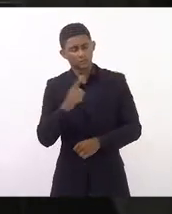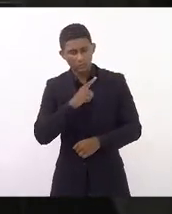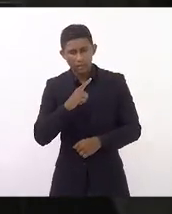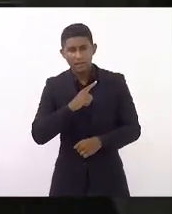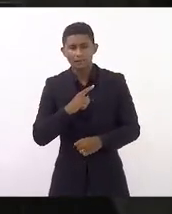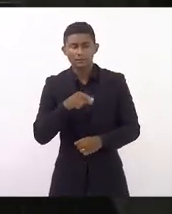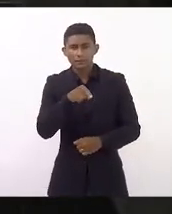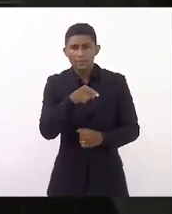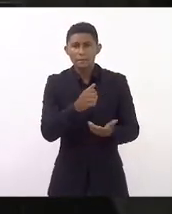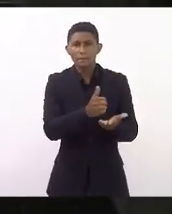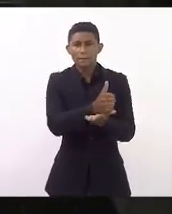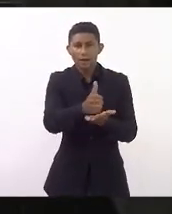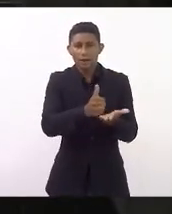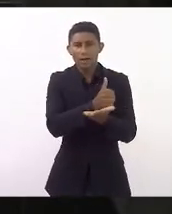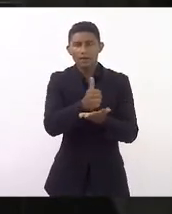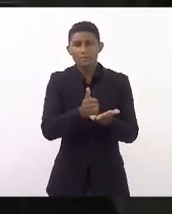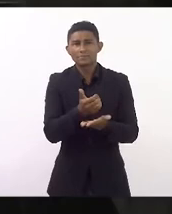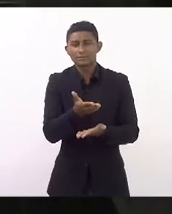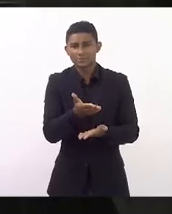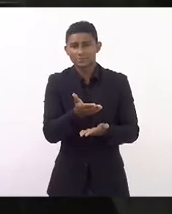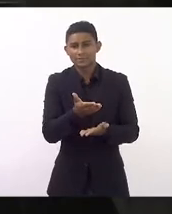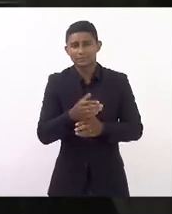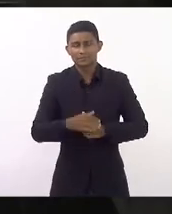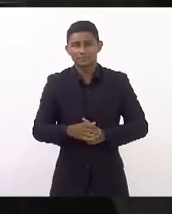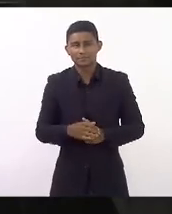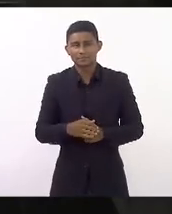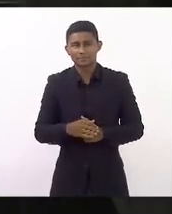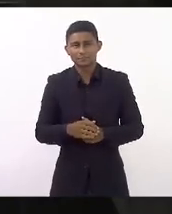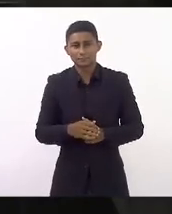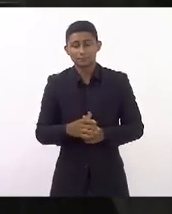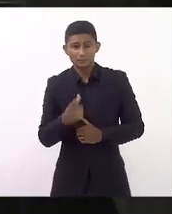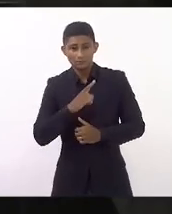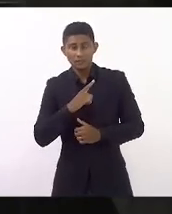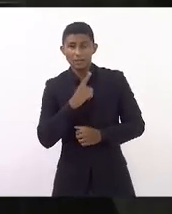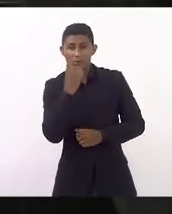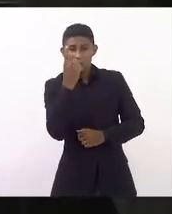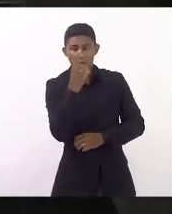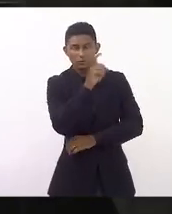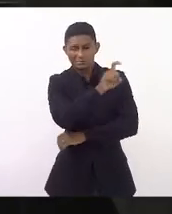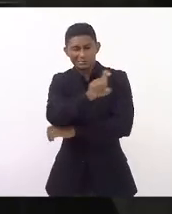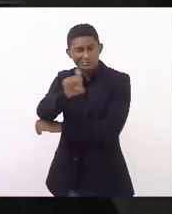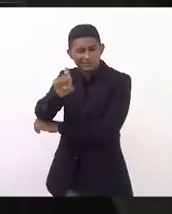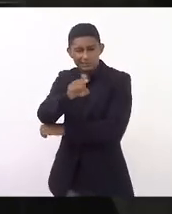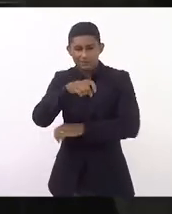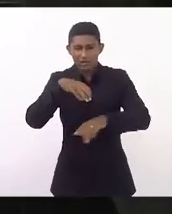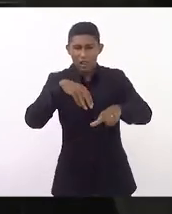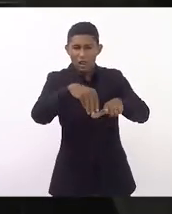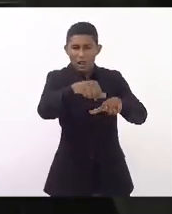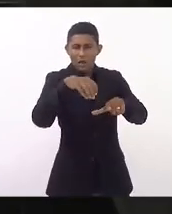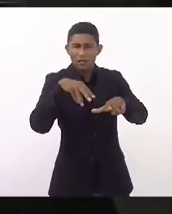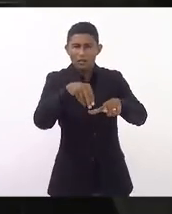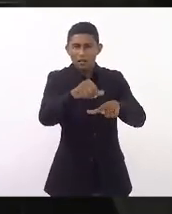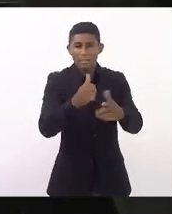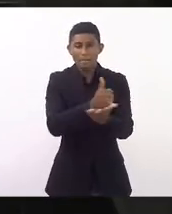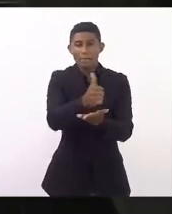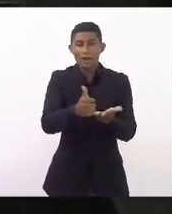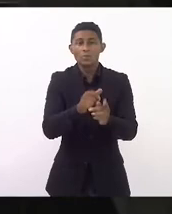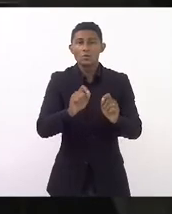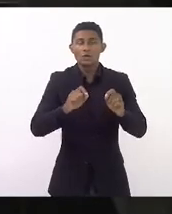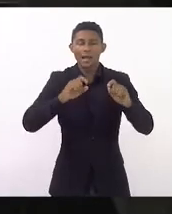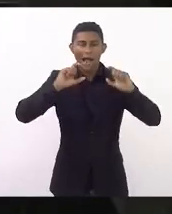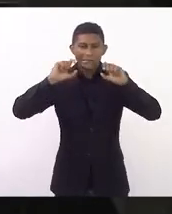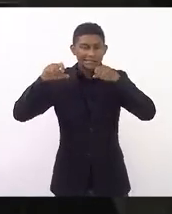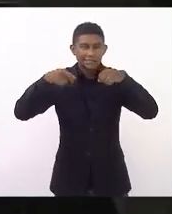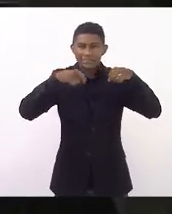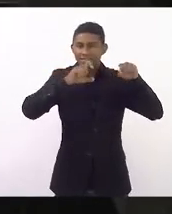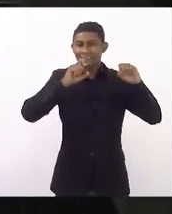importante da produção de um determinado tipo de fertilizante. O Brasil exporta muito milho, pari